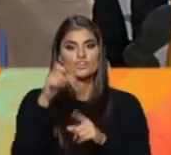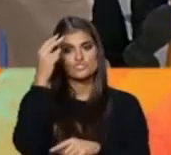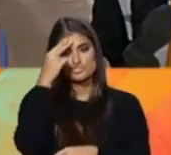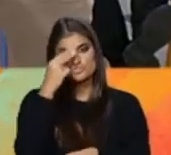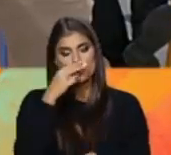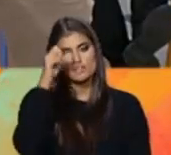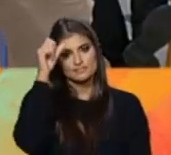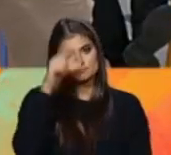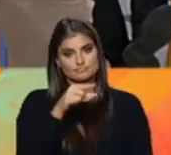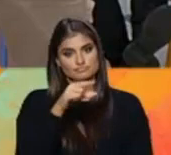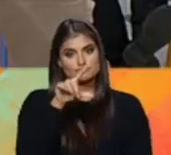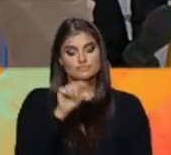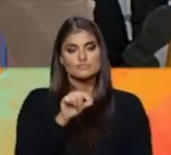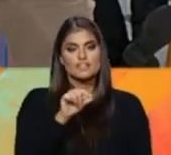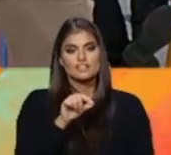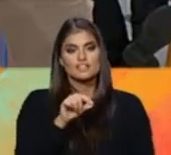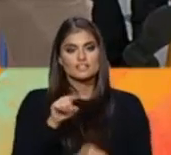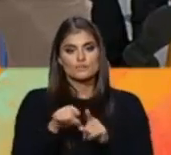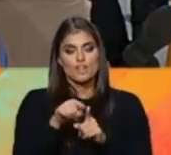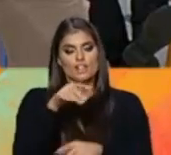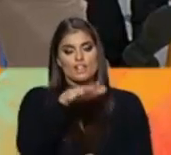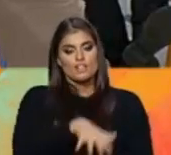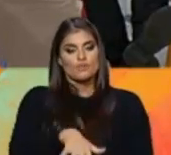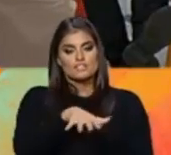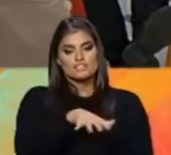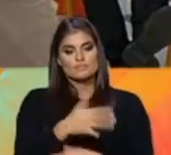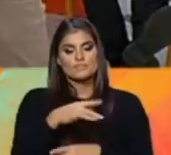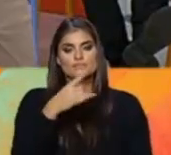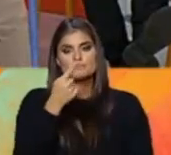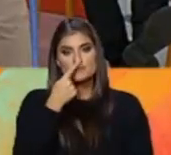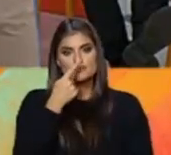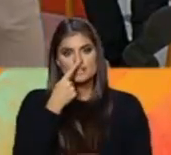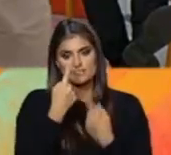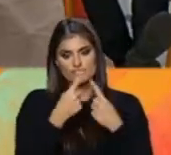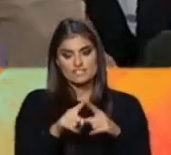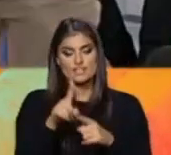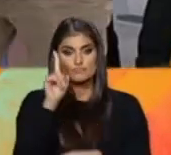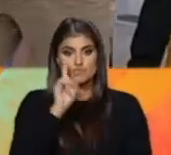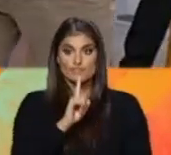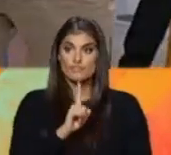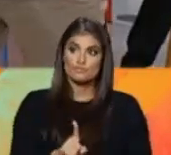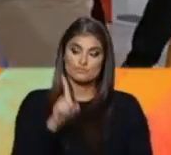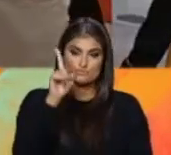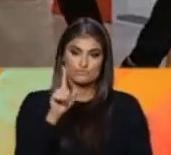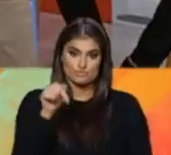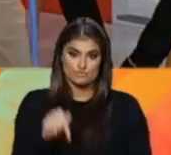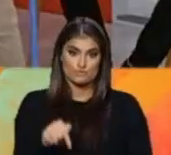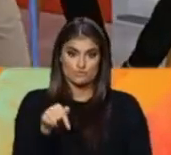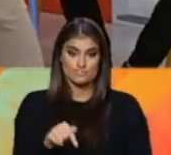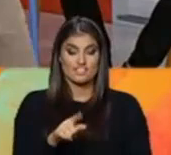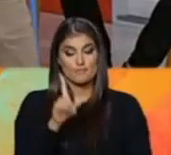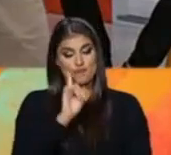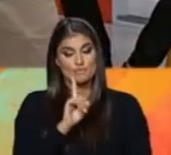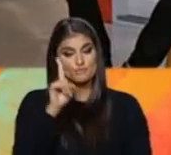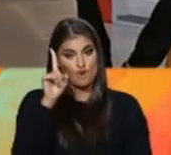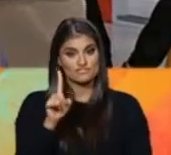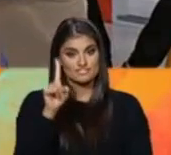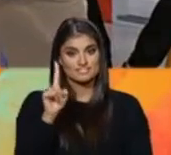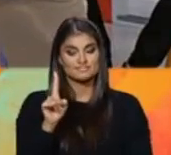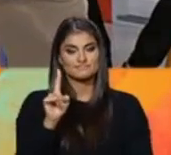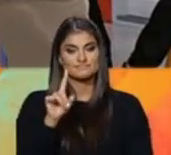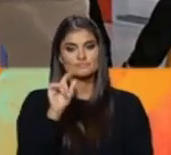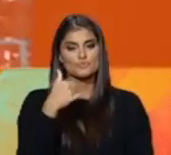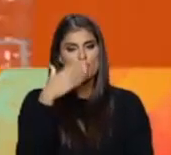histórica ou até mesmo pela localização, mas optaram pela diferença entre a mulher do Sul e a do Norte. E acho que foi